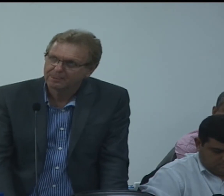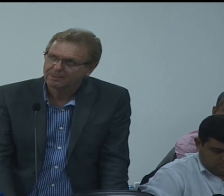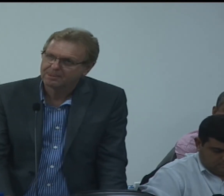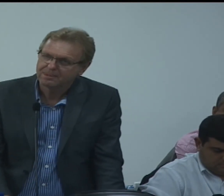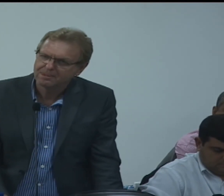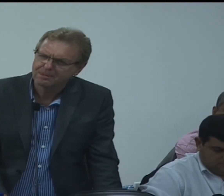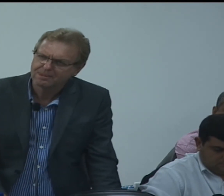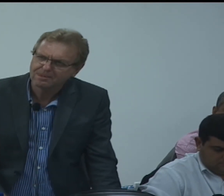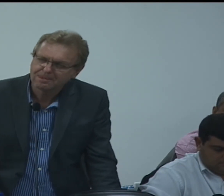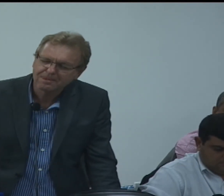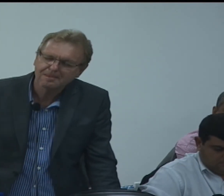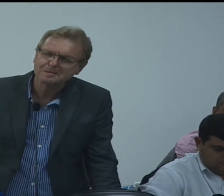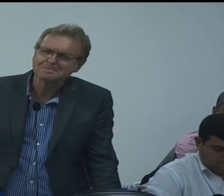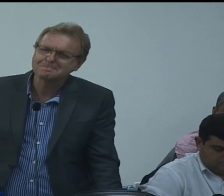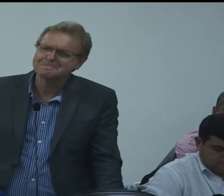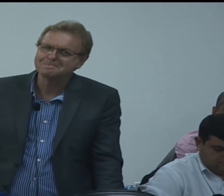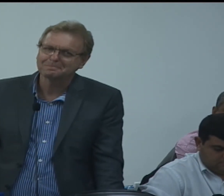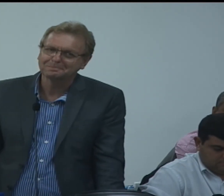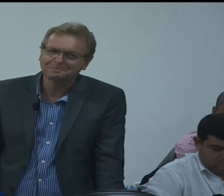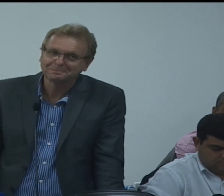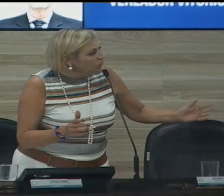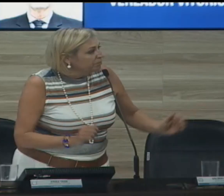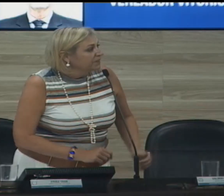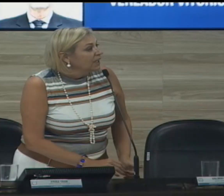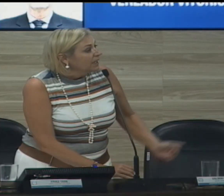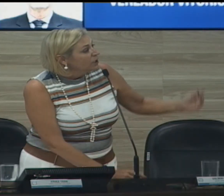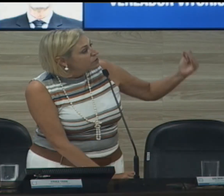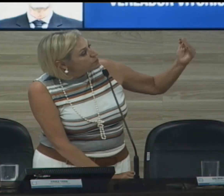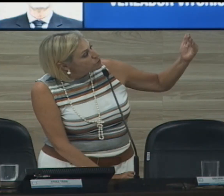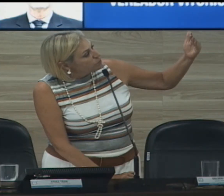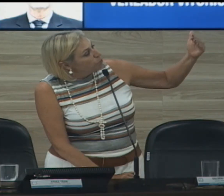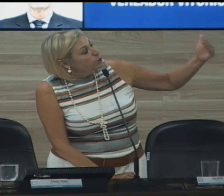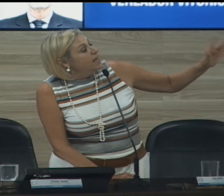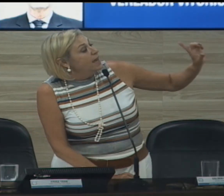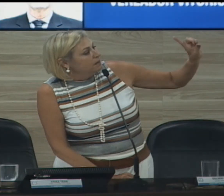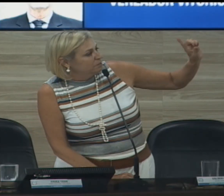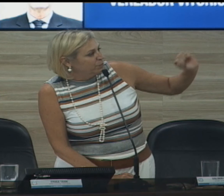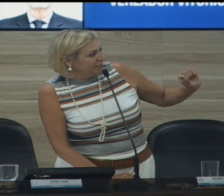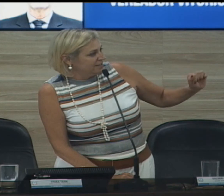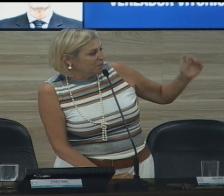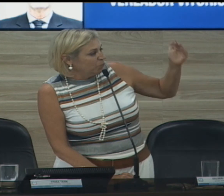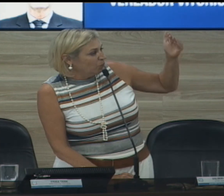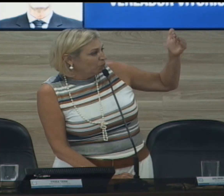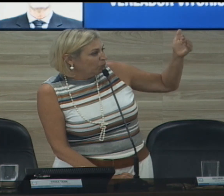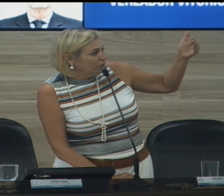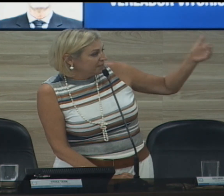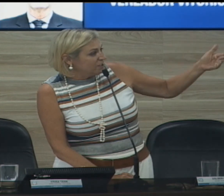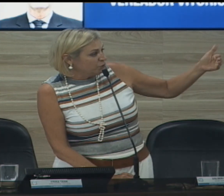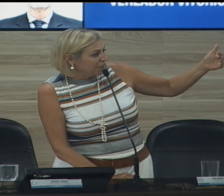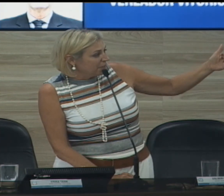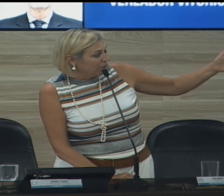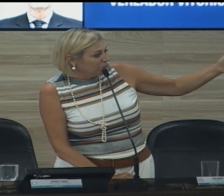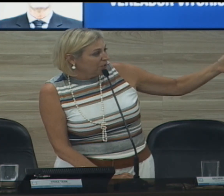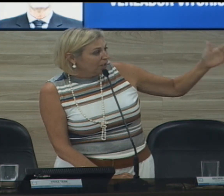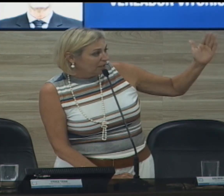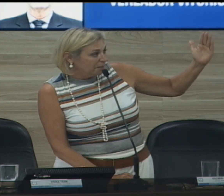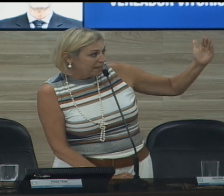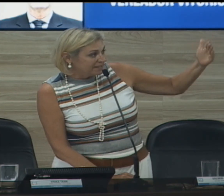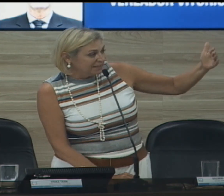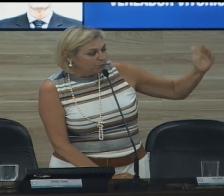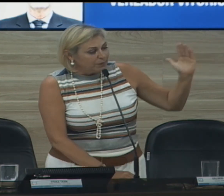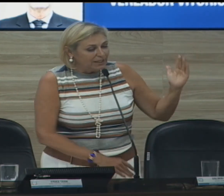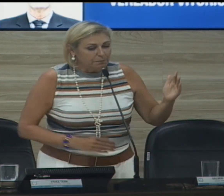dizer que nós temos um um quarteirão e nós vamos mudar por exemplo o estacionamento